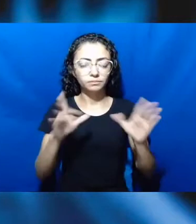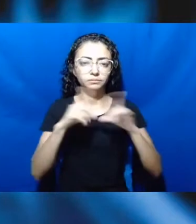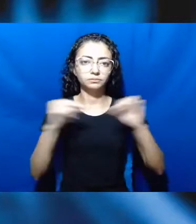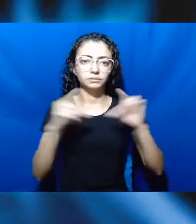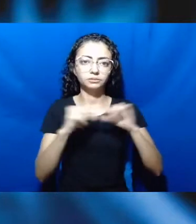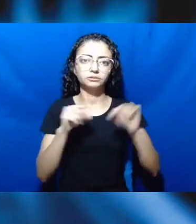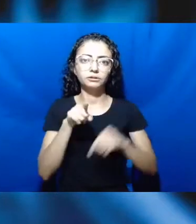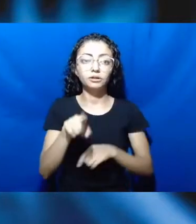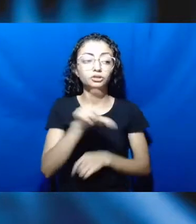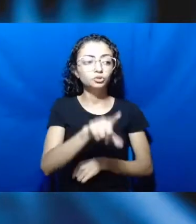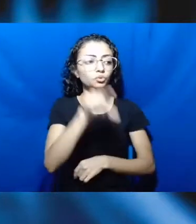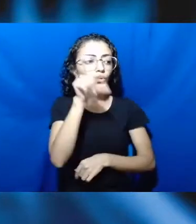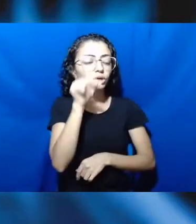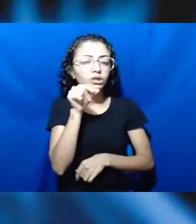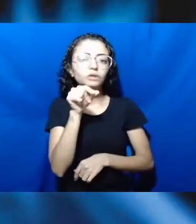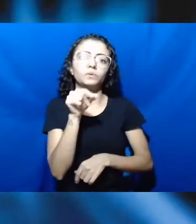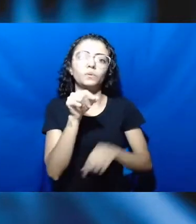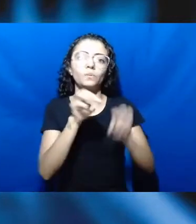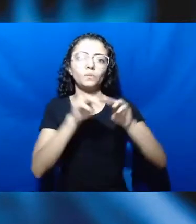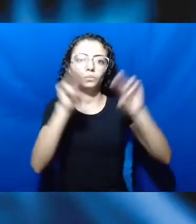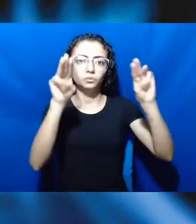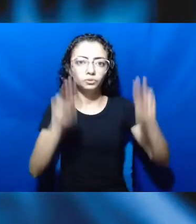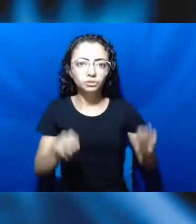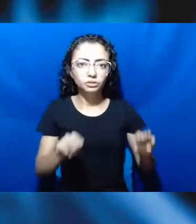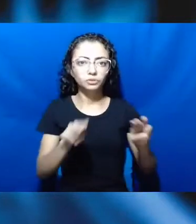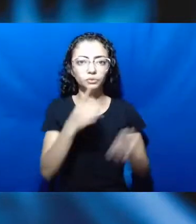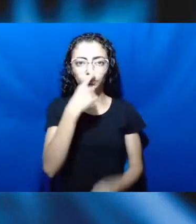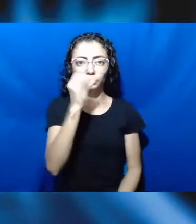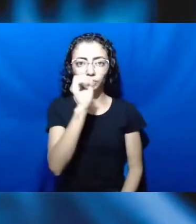Lixo da Ceilândia. Então, ele traz